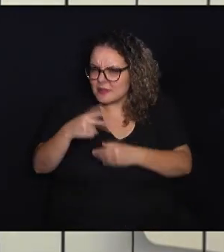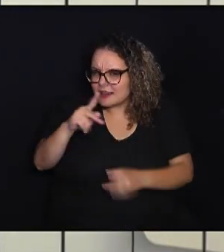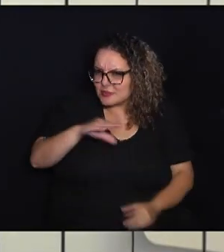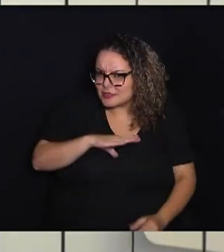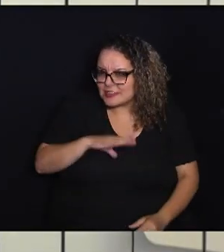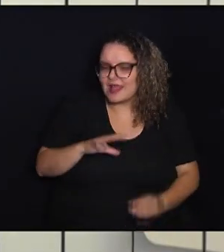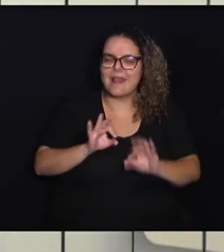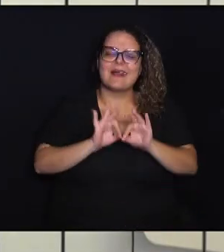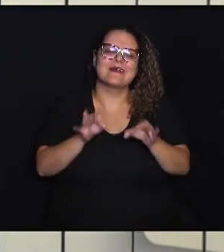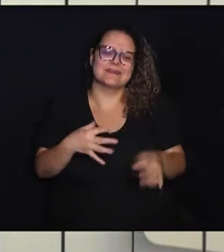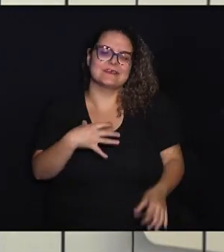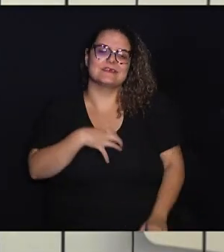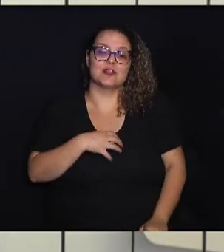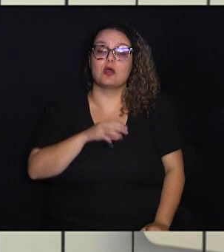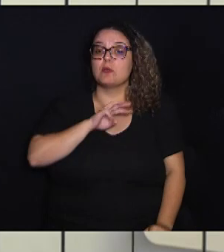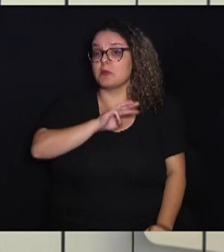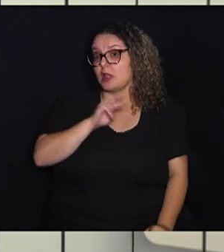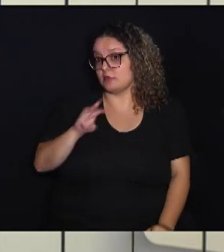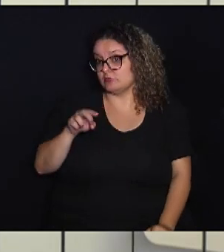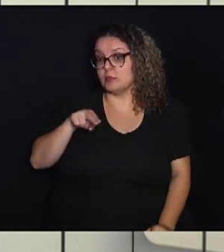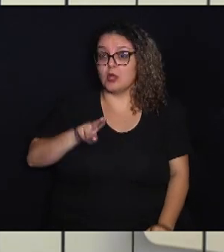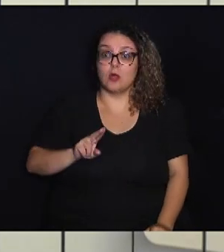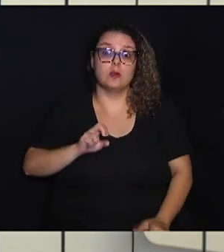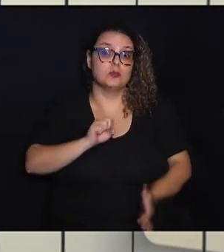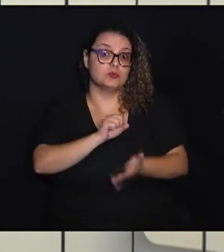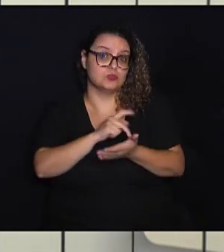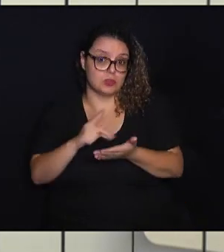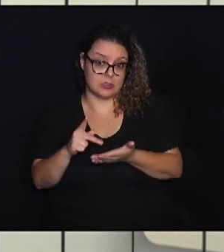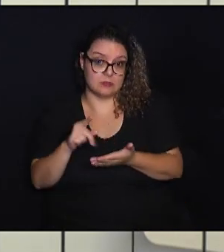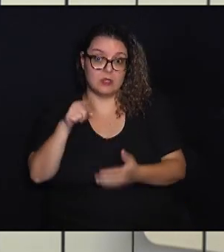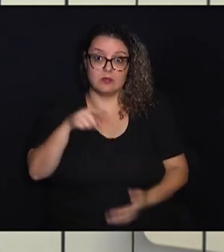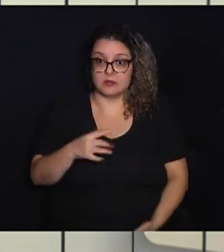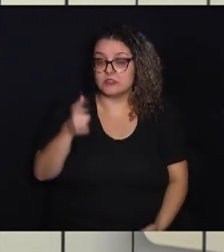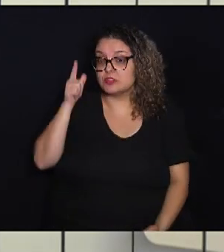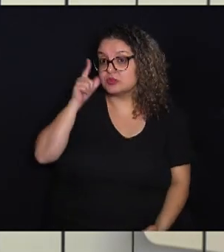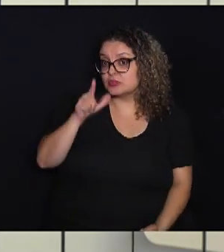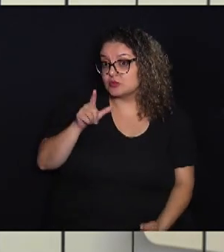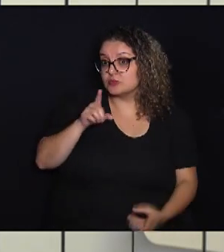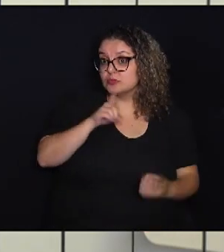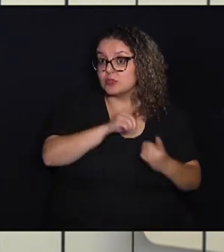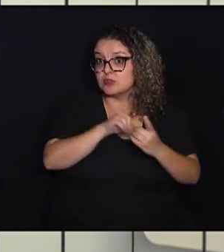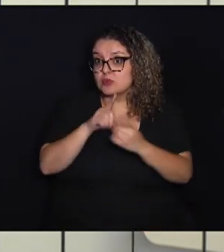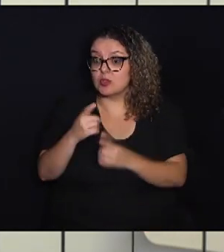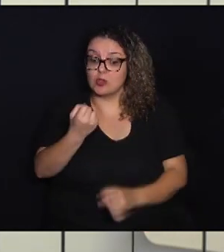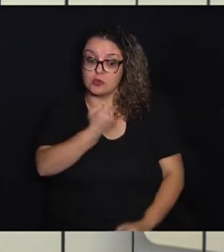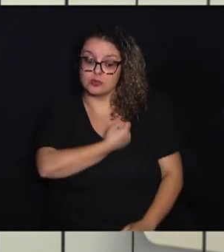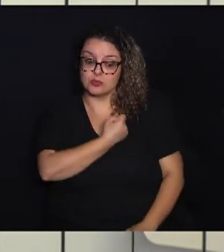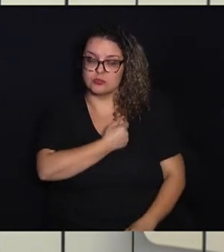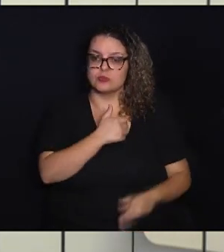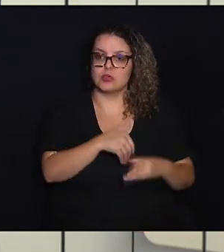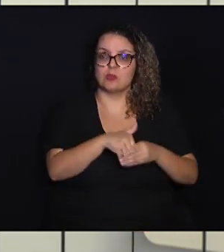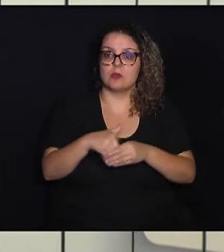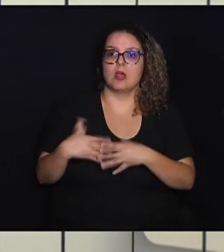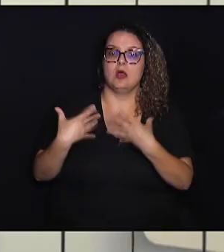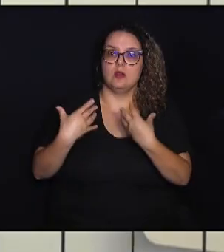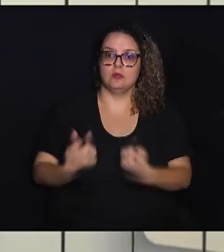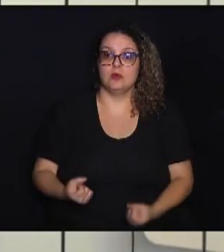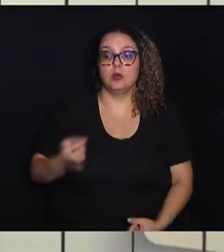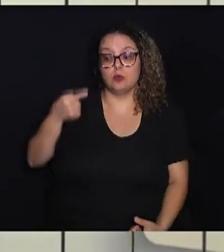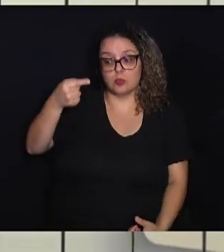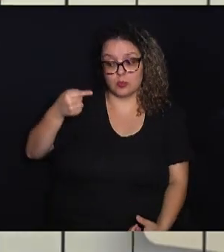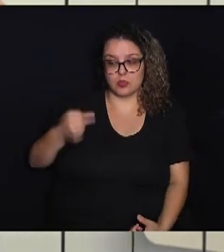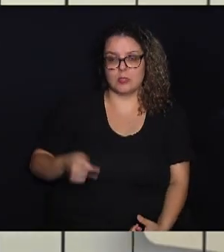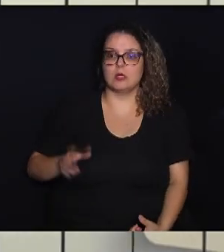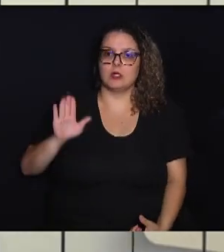simples, viu? Por um site ou aplicativo, você consegue consultar o número de votos recebidos por cada